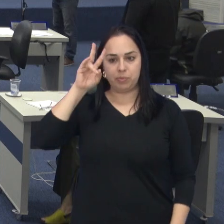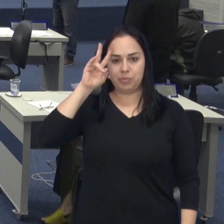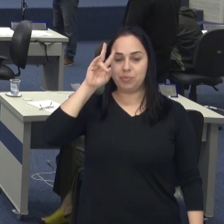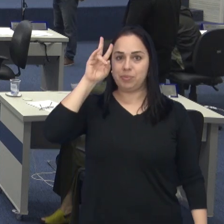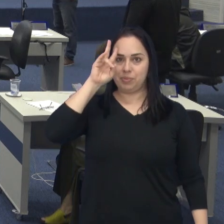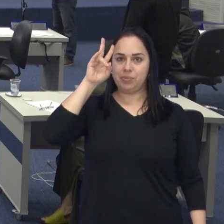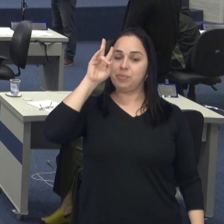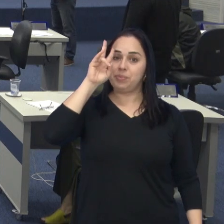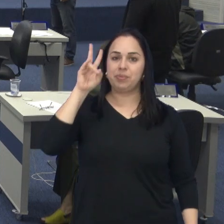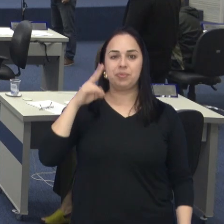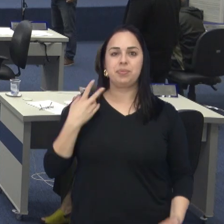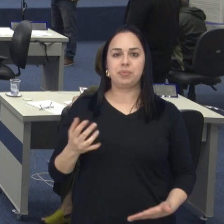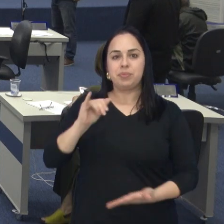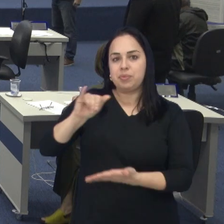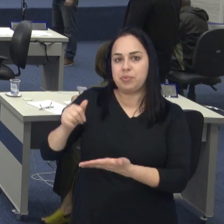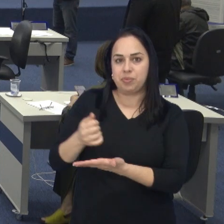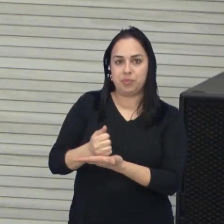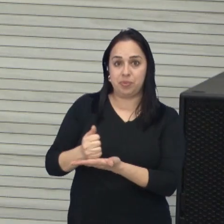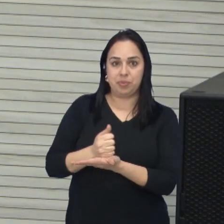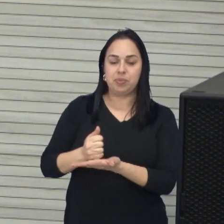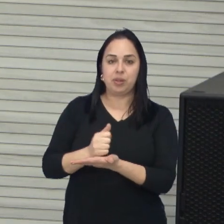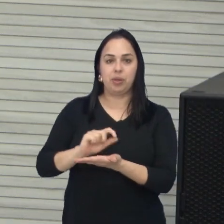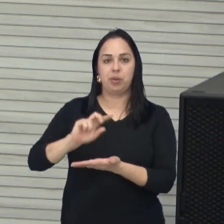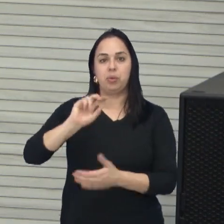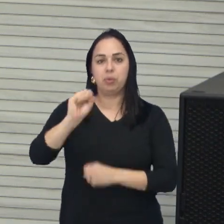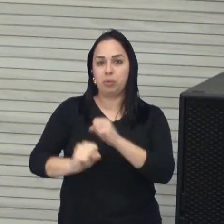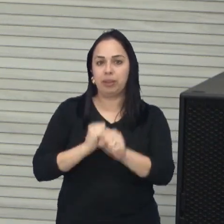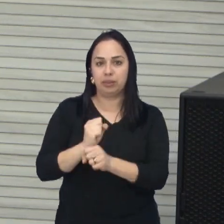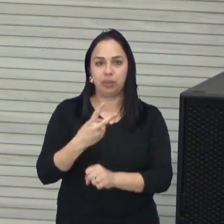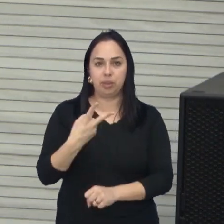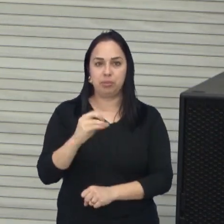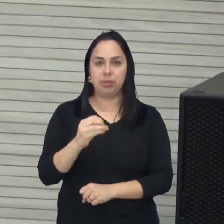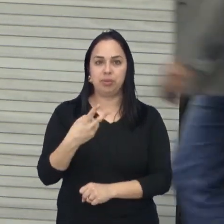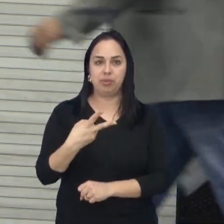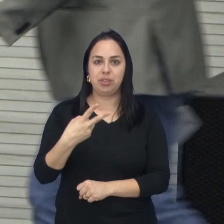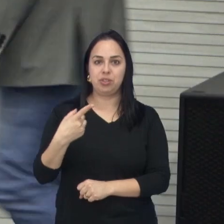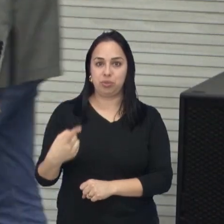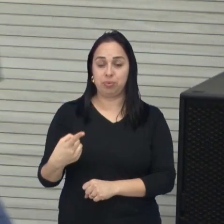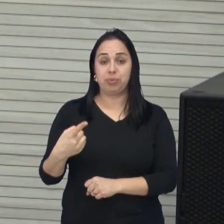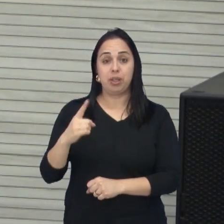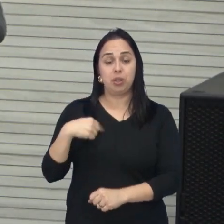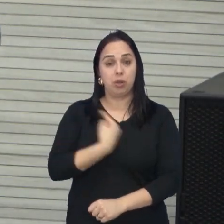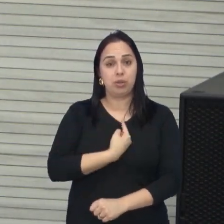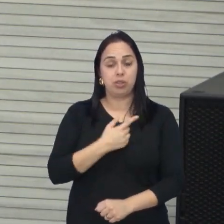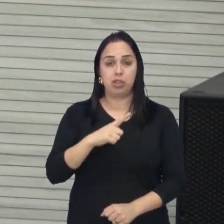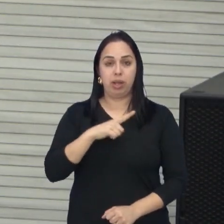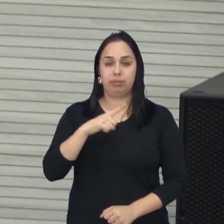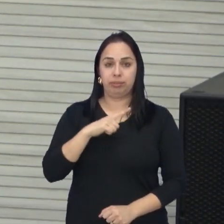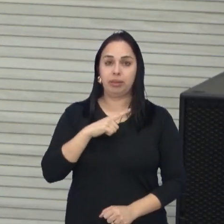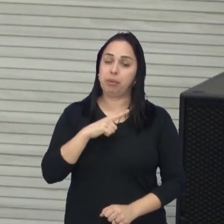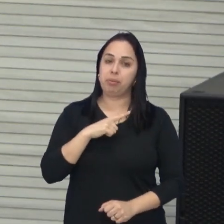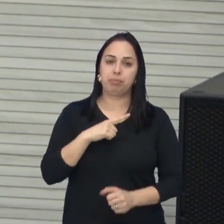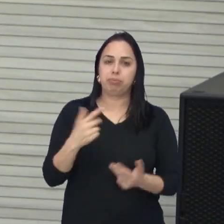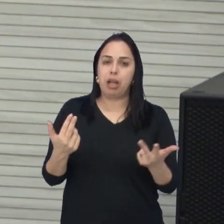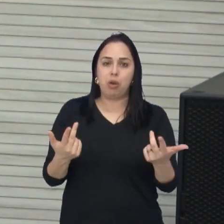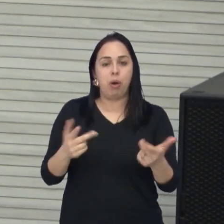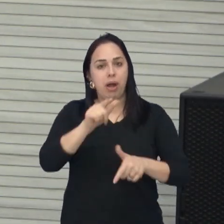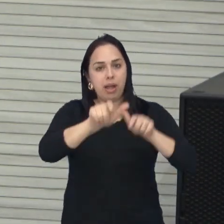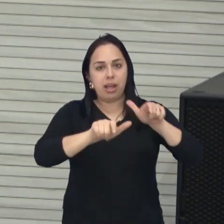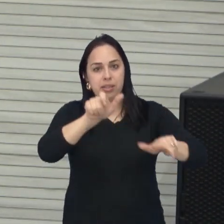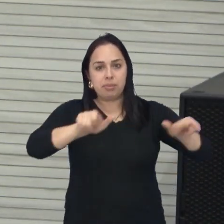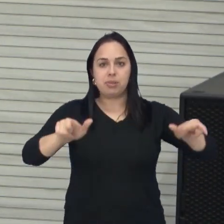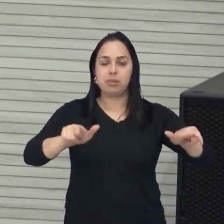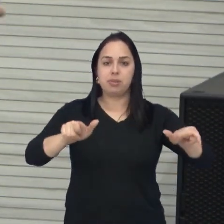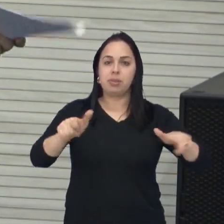vereador Juninho da Farmácia, né, em 2021 nós sentamos que a gente estava com a mesma demanda, né, muitas pessoas querendo,